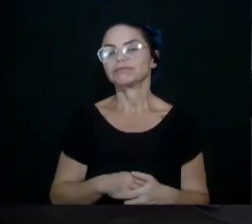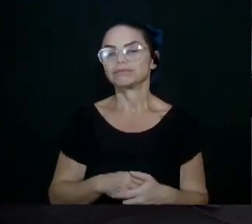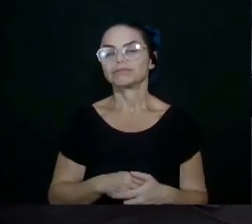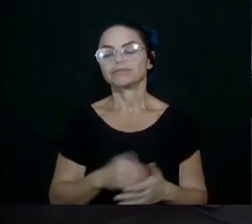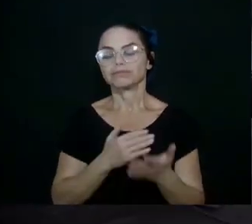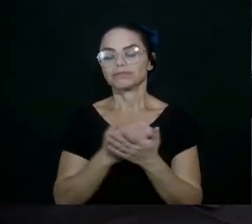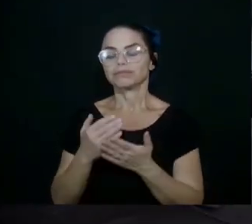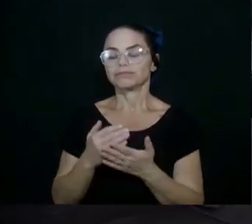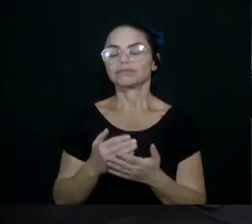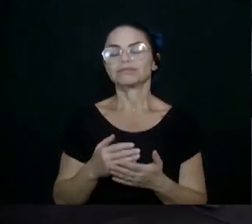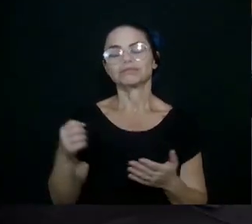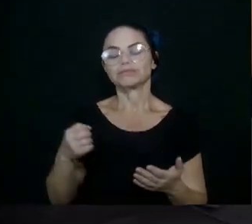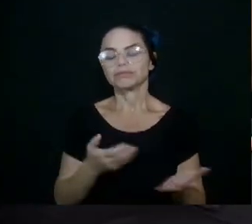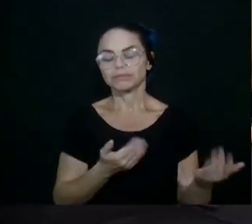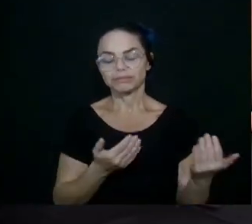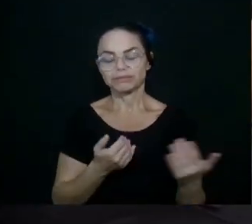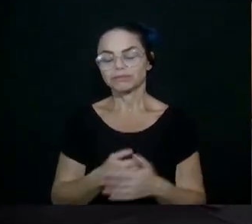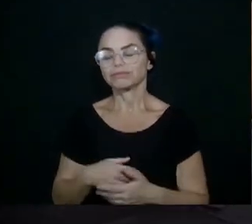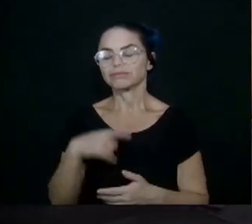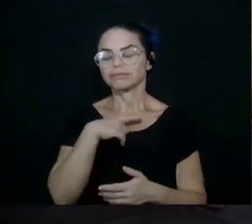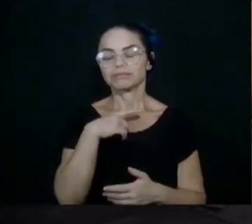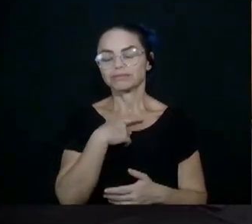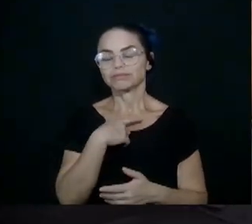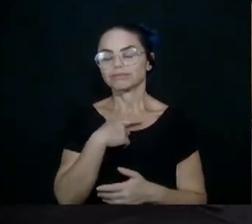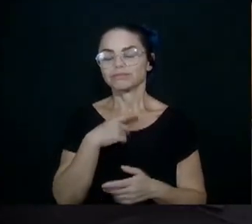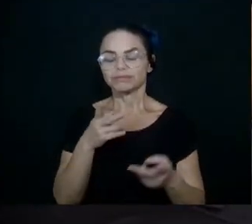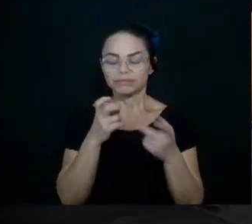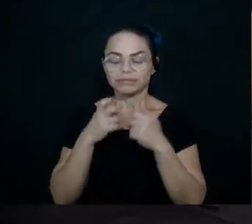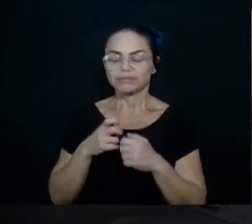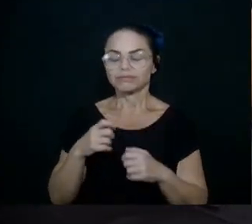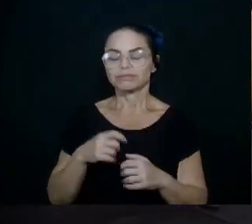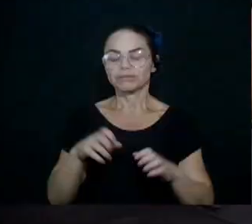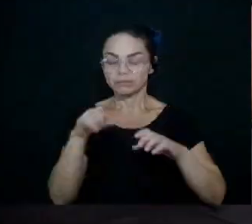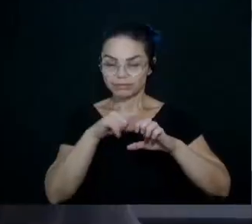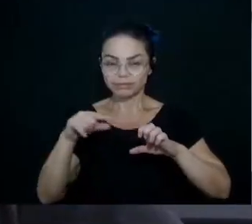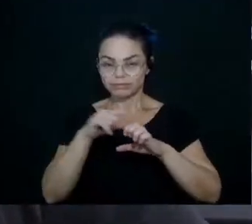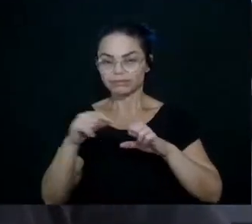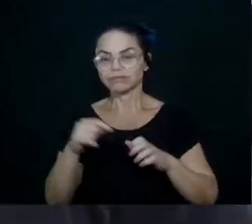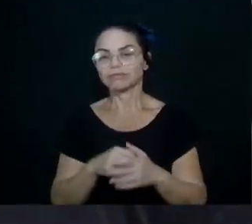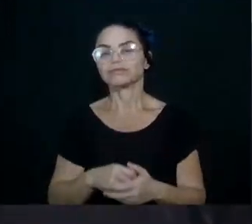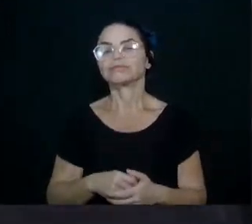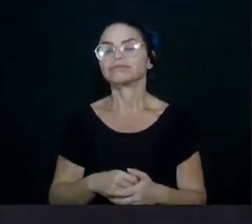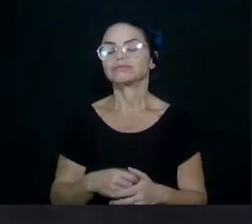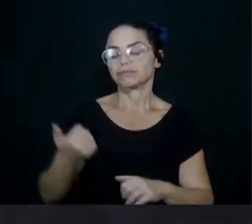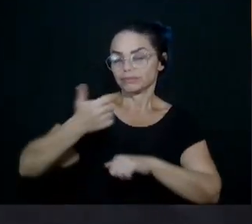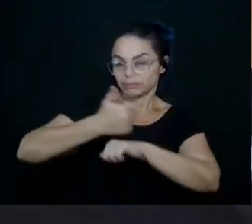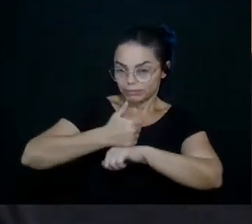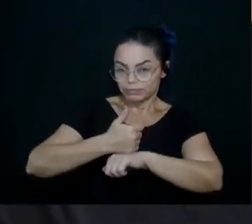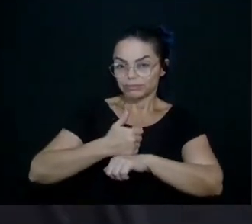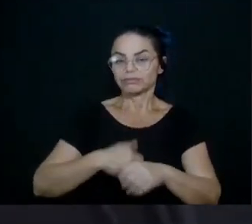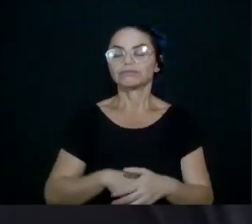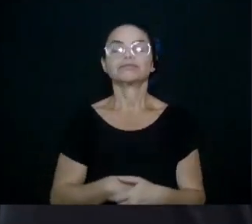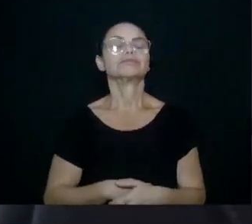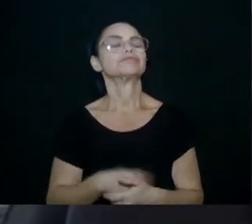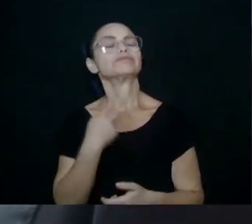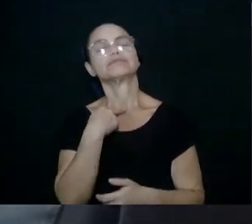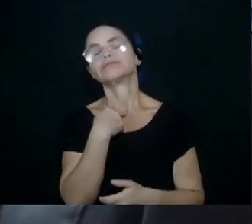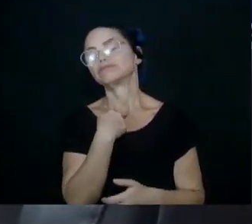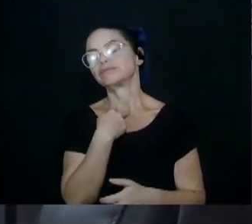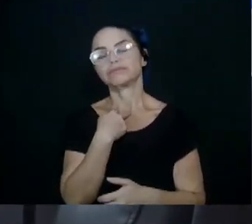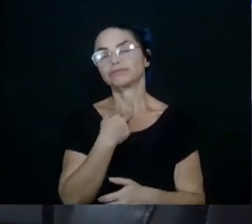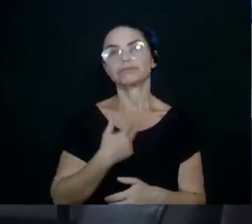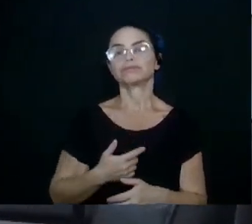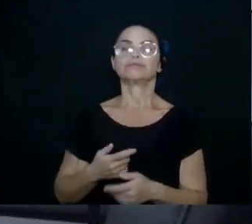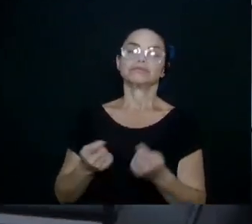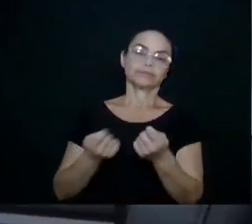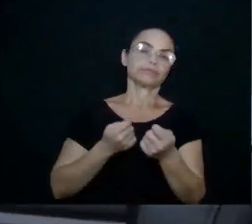novo, eu sempre tive a visão de empreender dentro deles, né, de ser dono. Porque eu não poderia ser dono, por exemplo, eu trabalhei em loja de roupa,